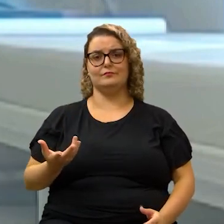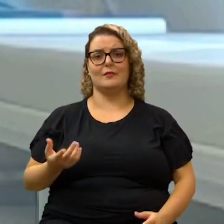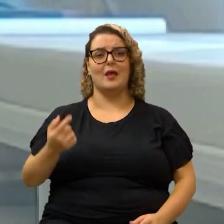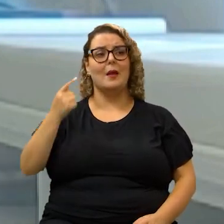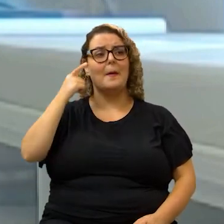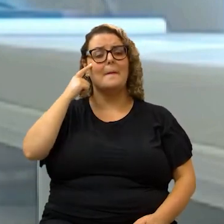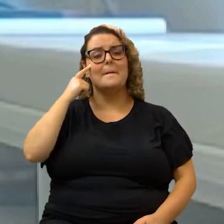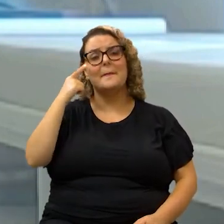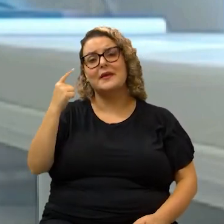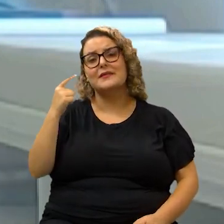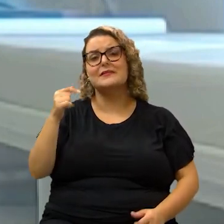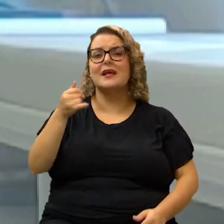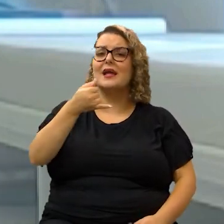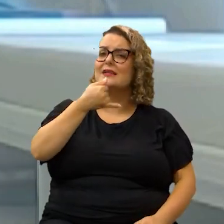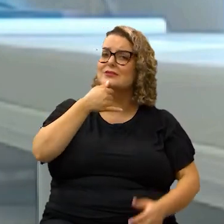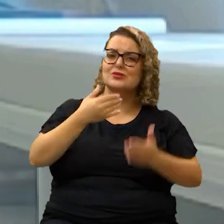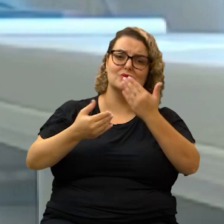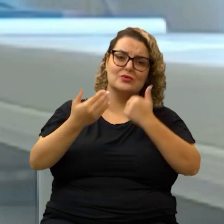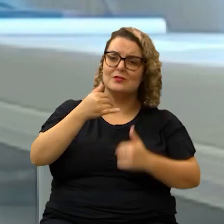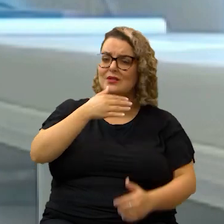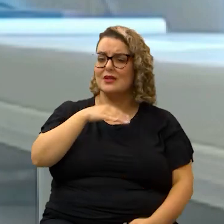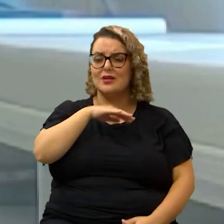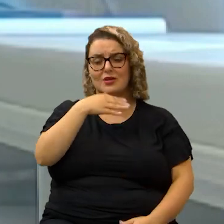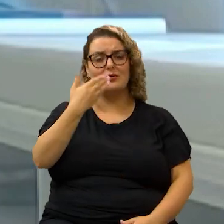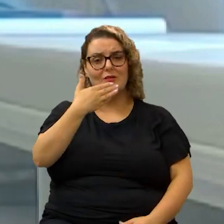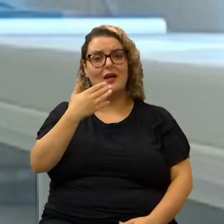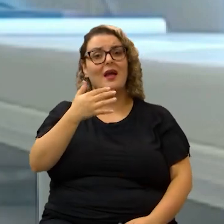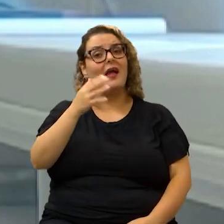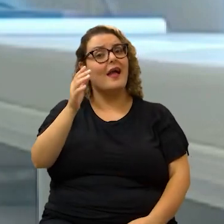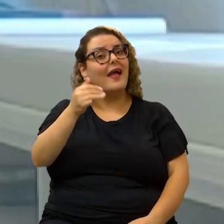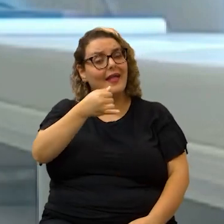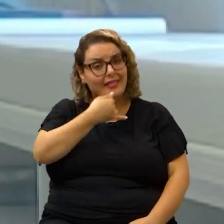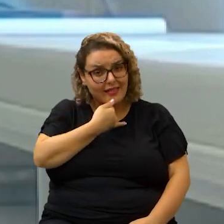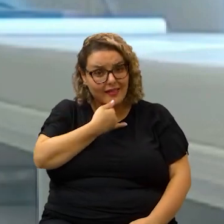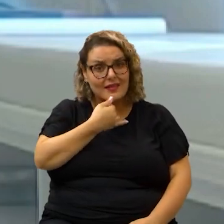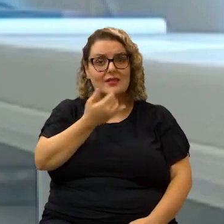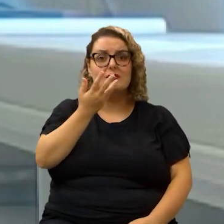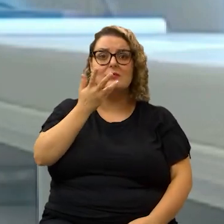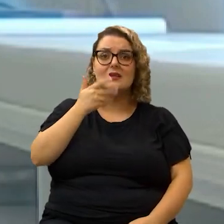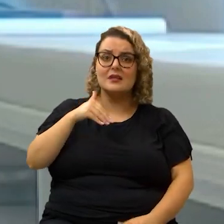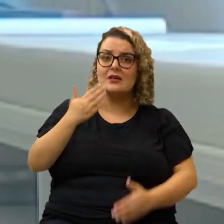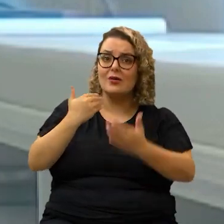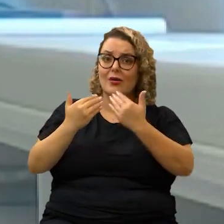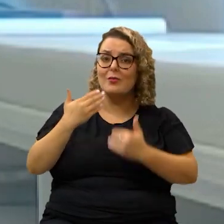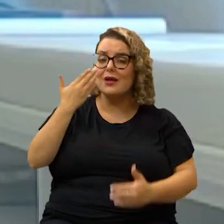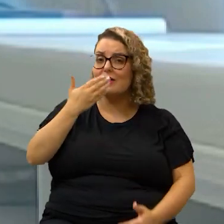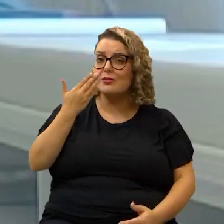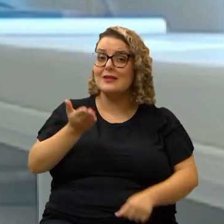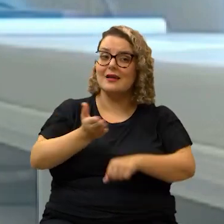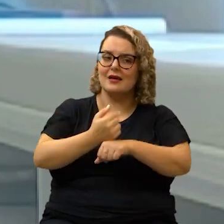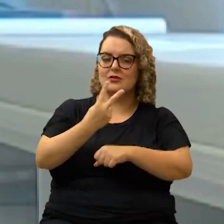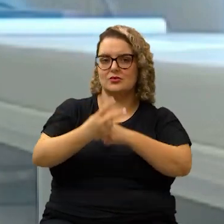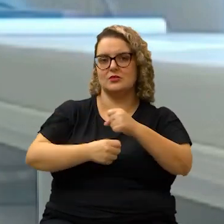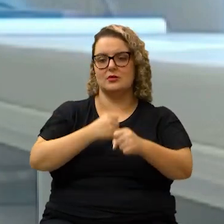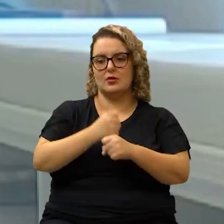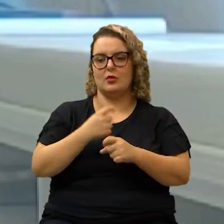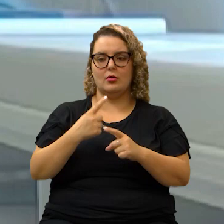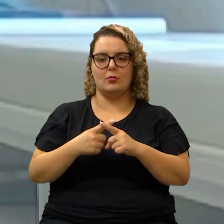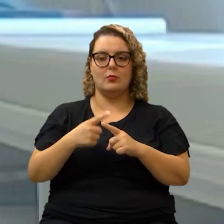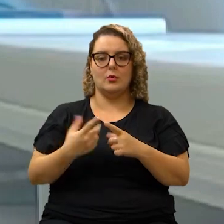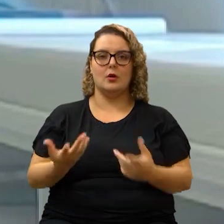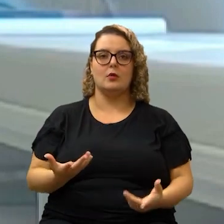Não é triste uma criança comer doce antes dos 2 anos, porque ela está provocando um aumento da insulina, ela pode